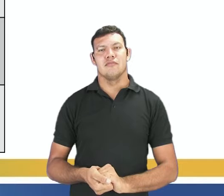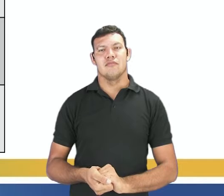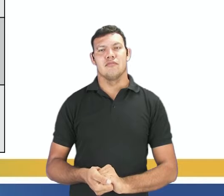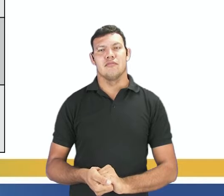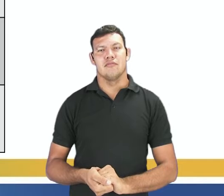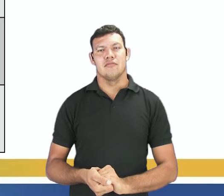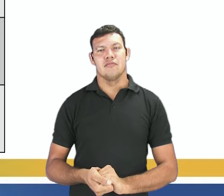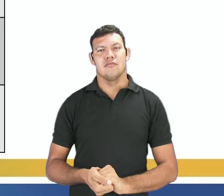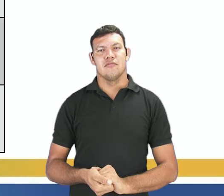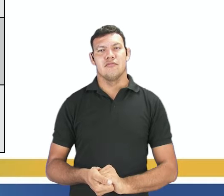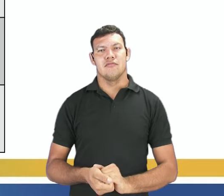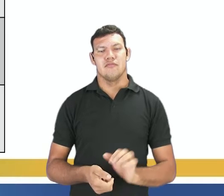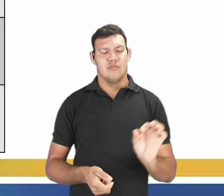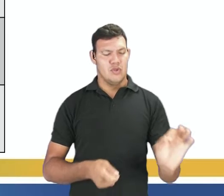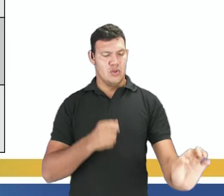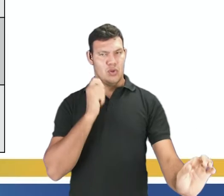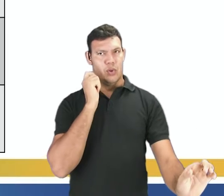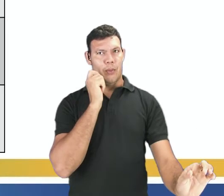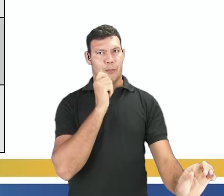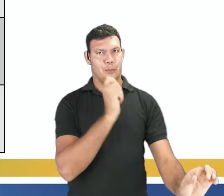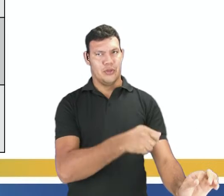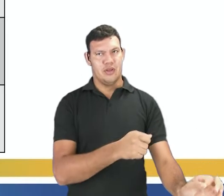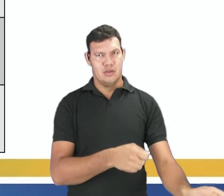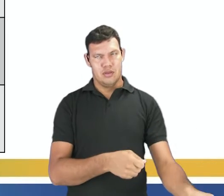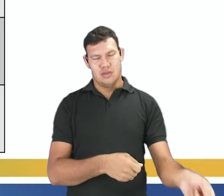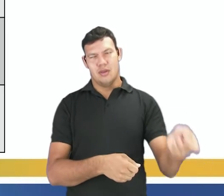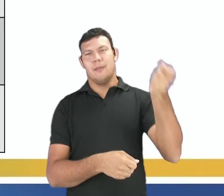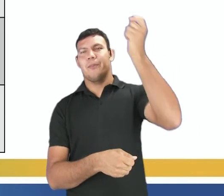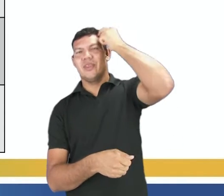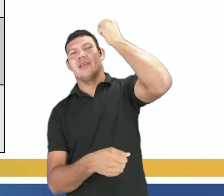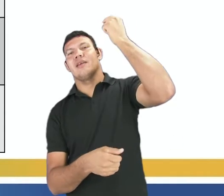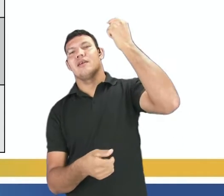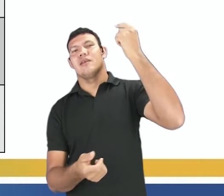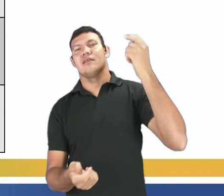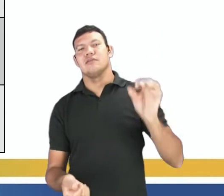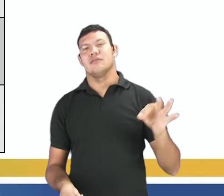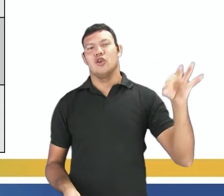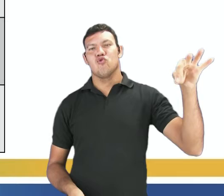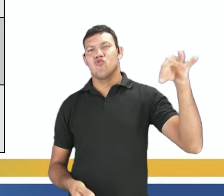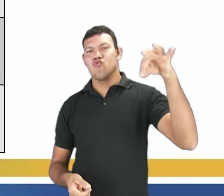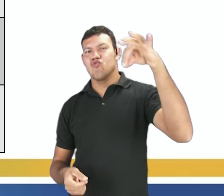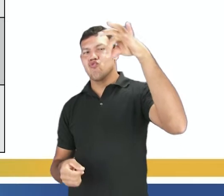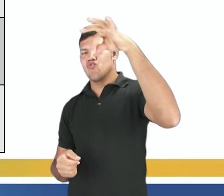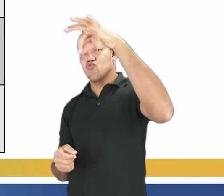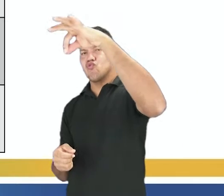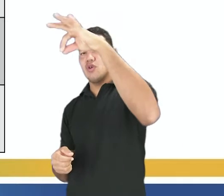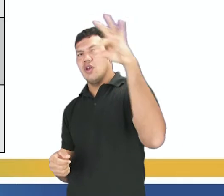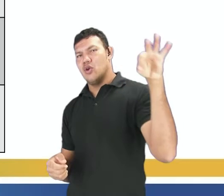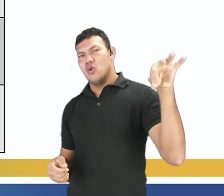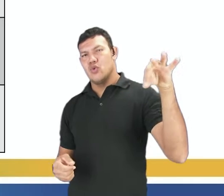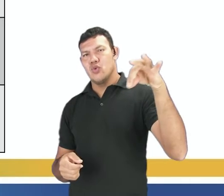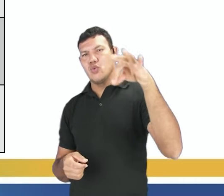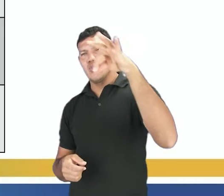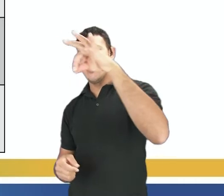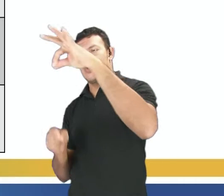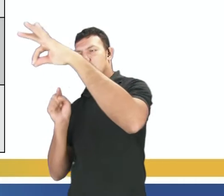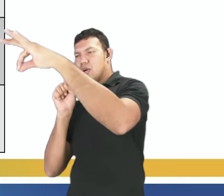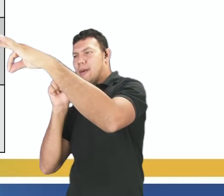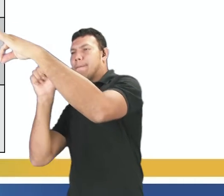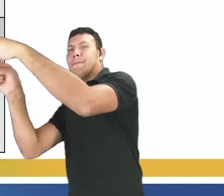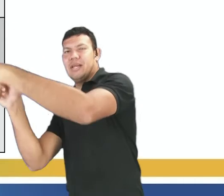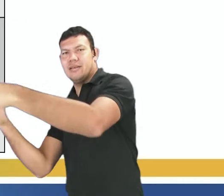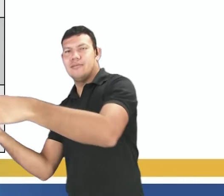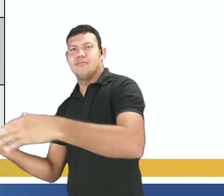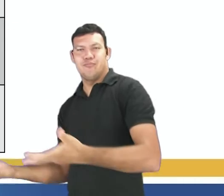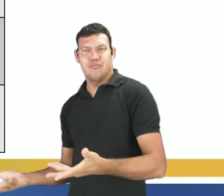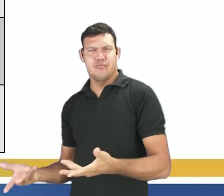na cabeça. Mas, na verdade, é equivalente à nossa expressão em português, na mosca. Ok? É uma expressão cujo sentido não pode